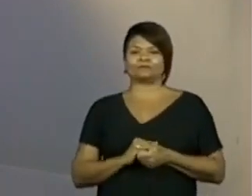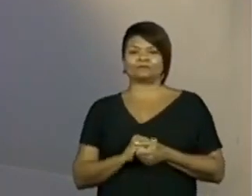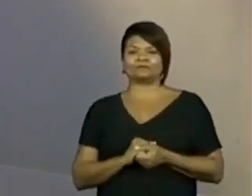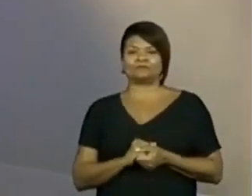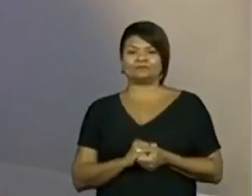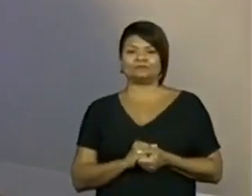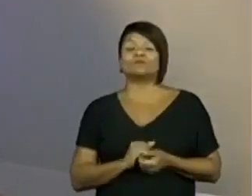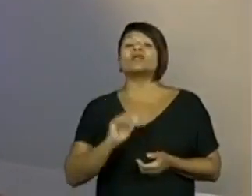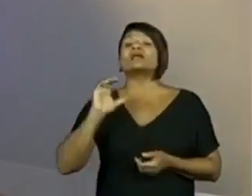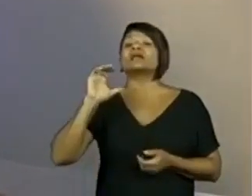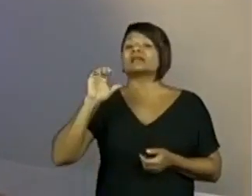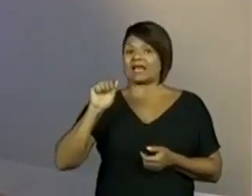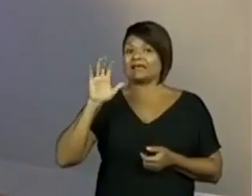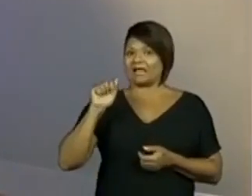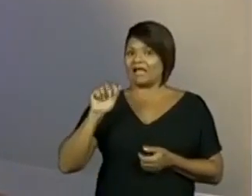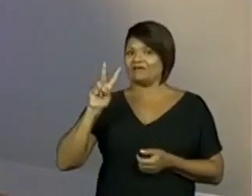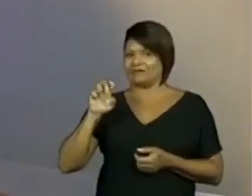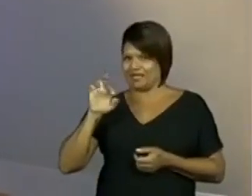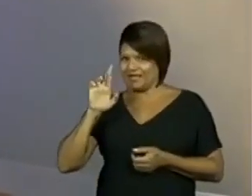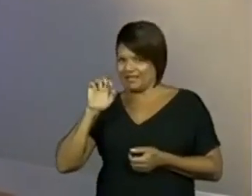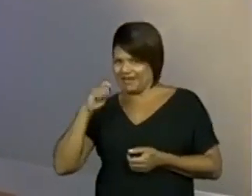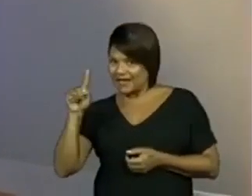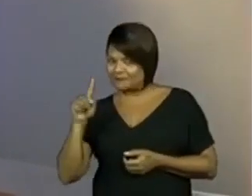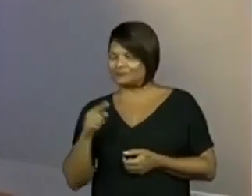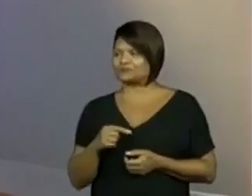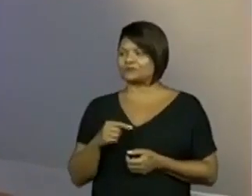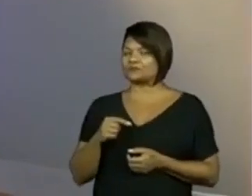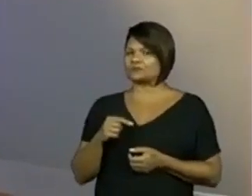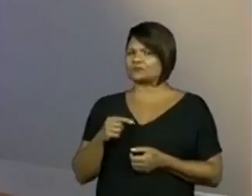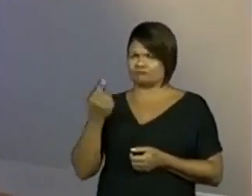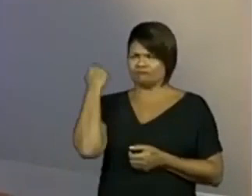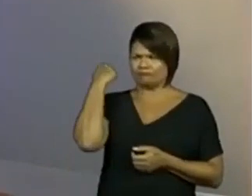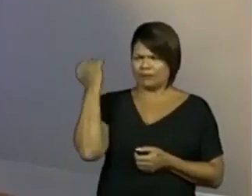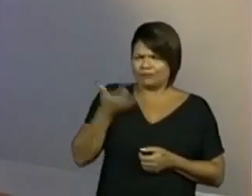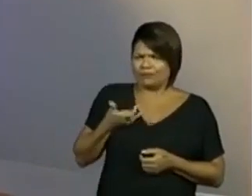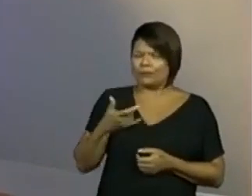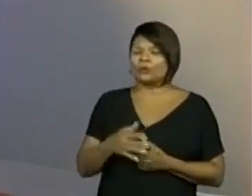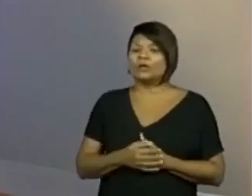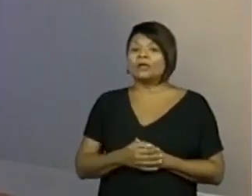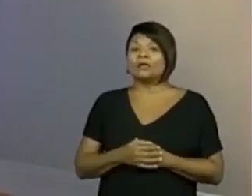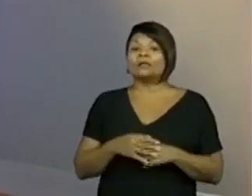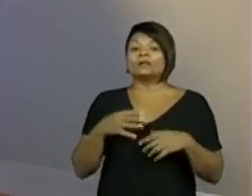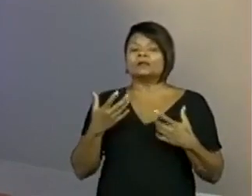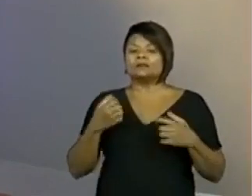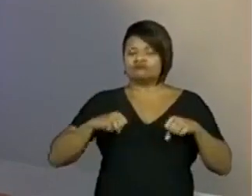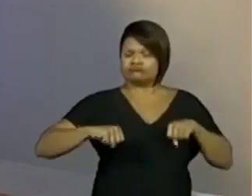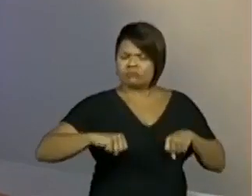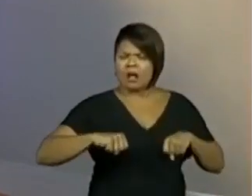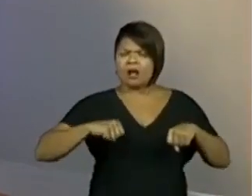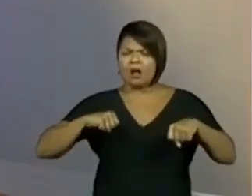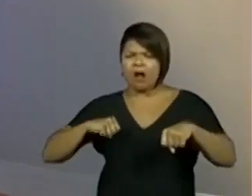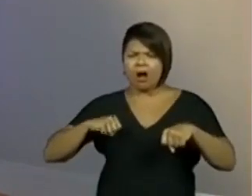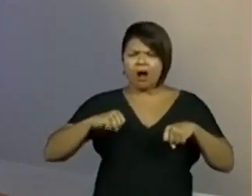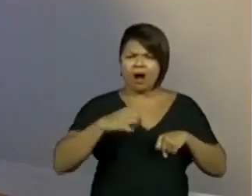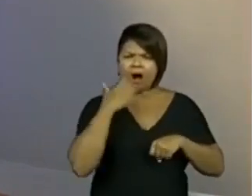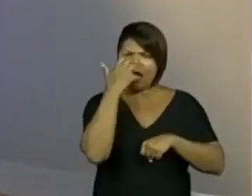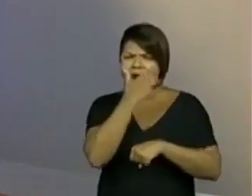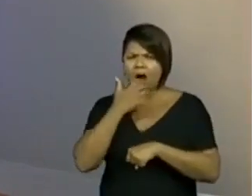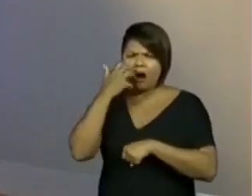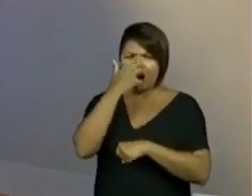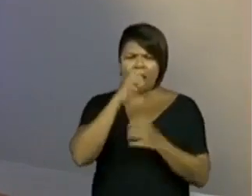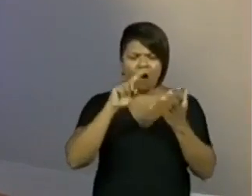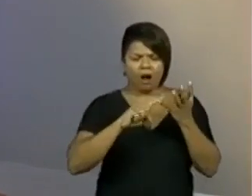O Cacaverá disse que firmando, né, essa dança, cantando essas vogais do